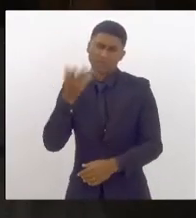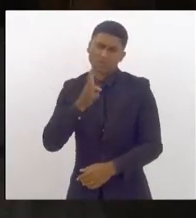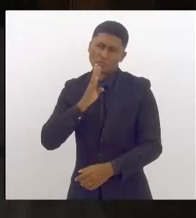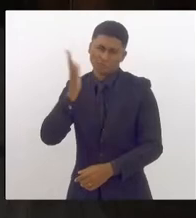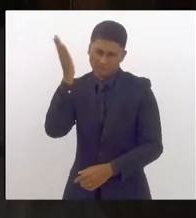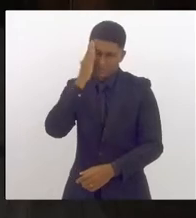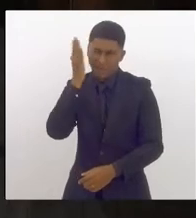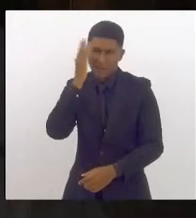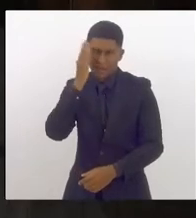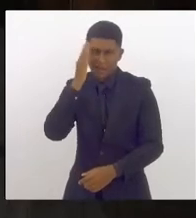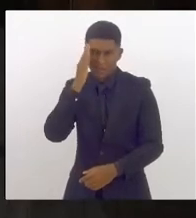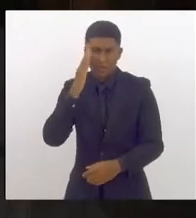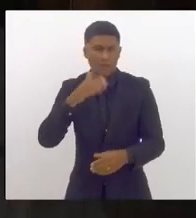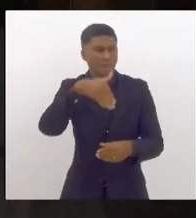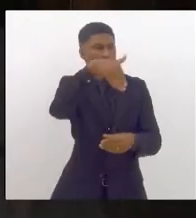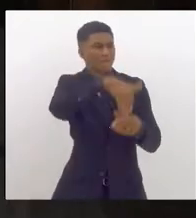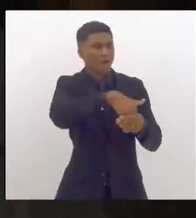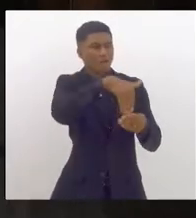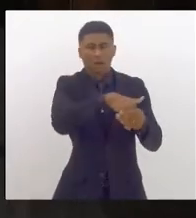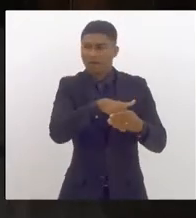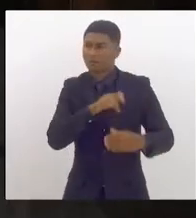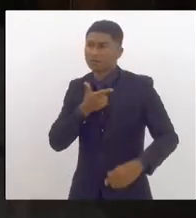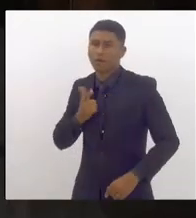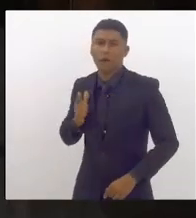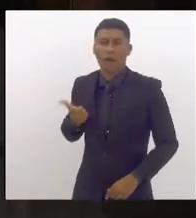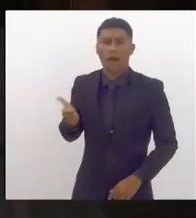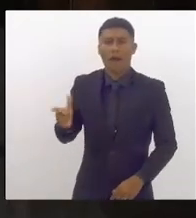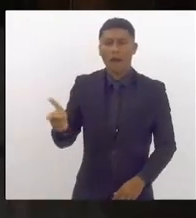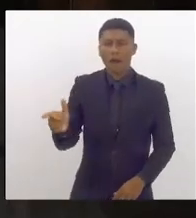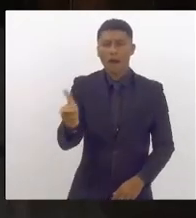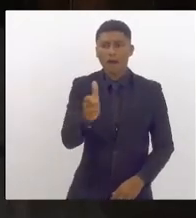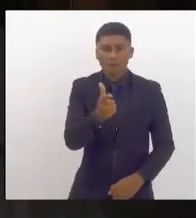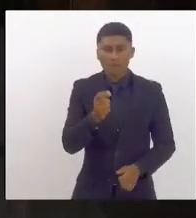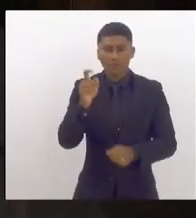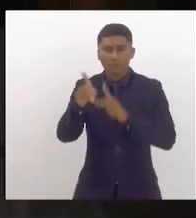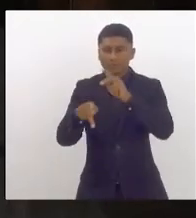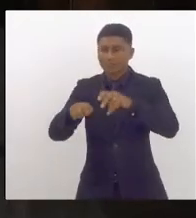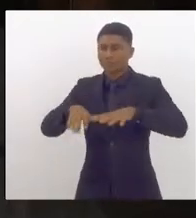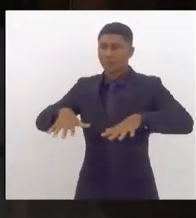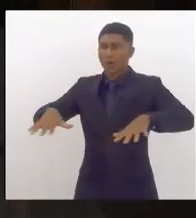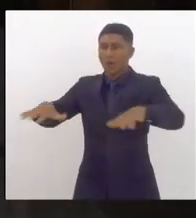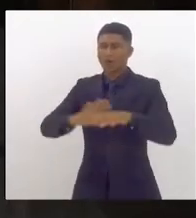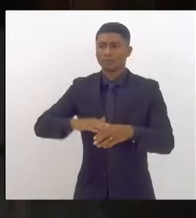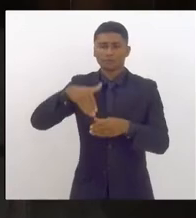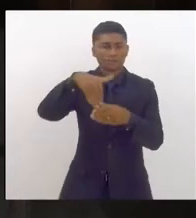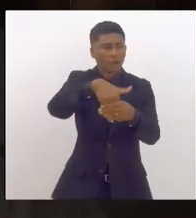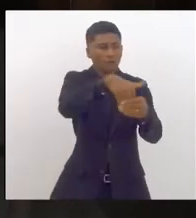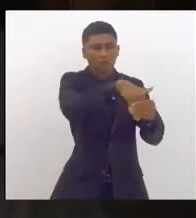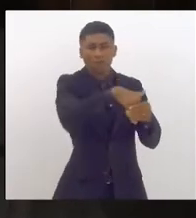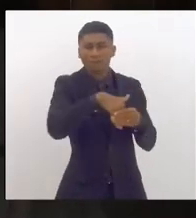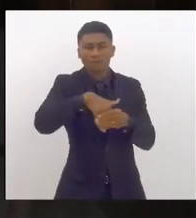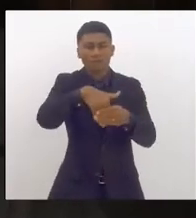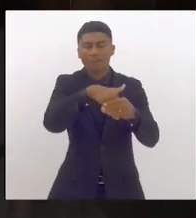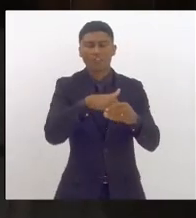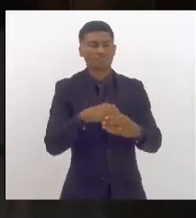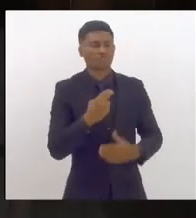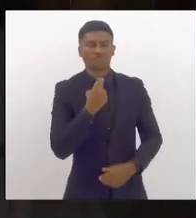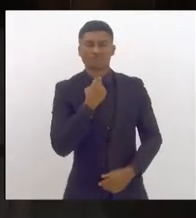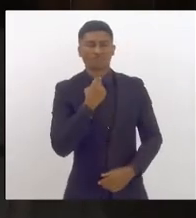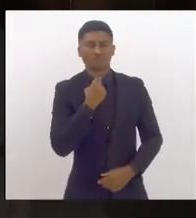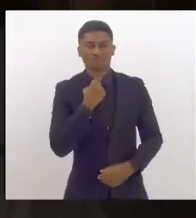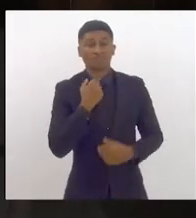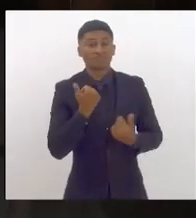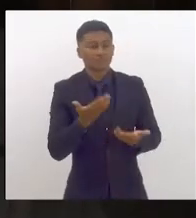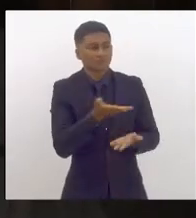processo ele é subtraído da vida cidadã e os dirigentes dos parlamentares são